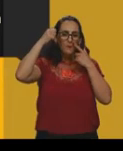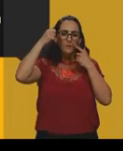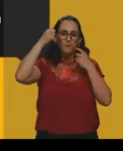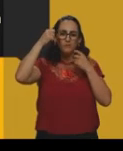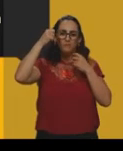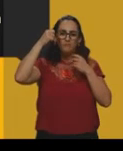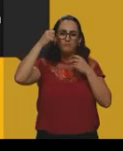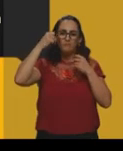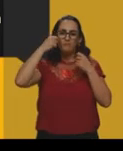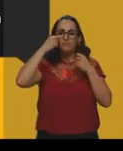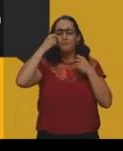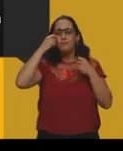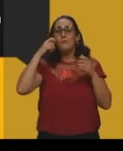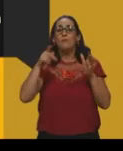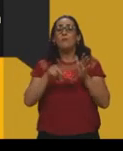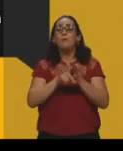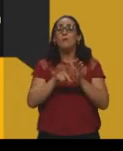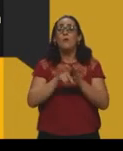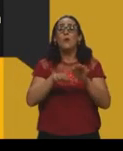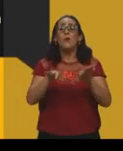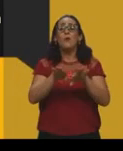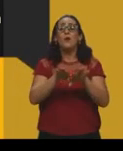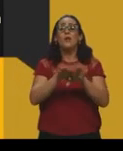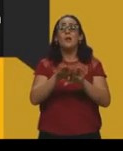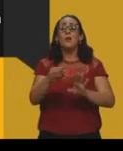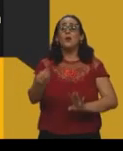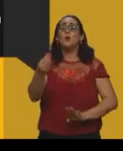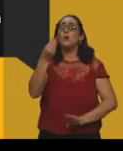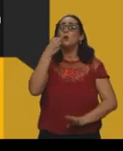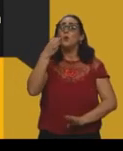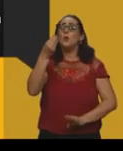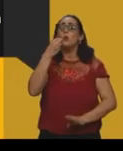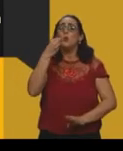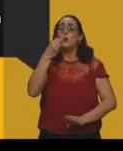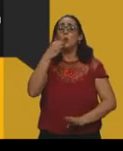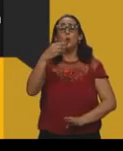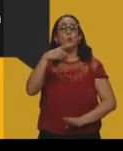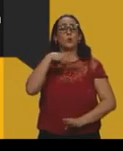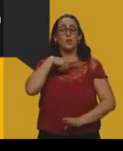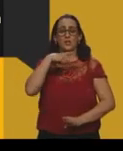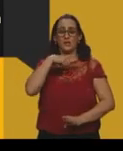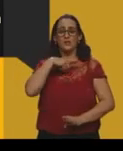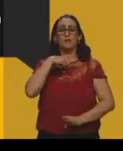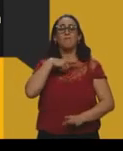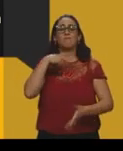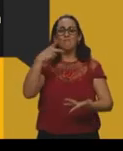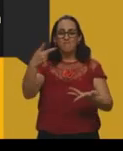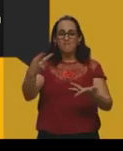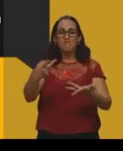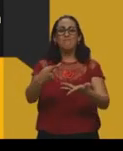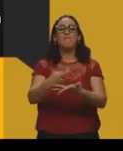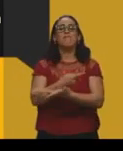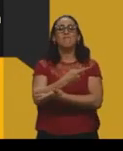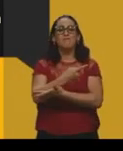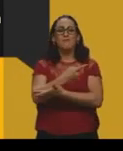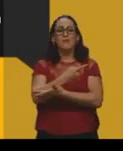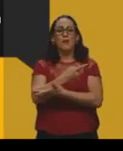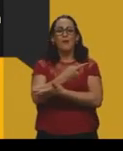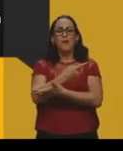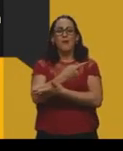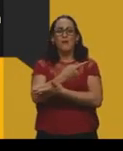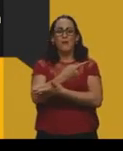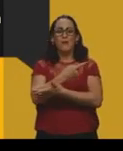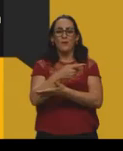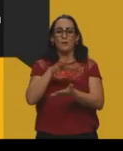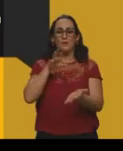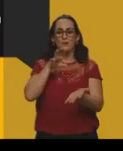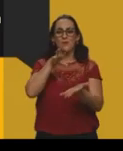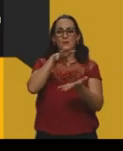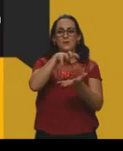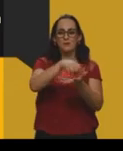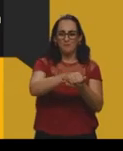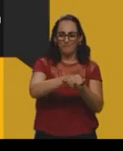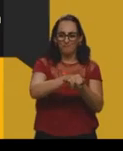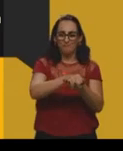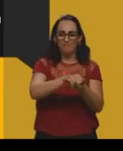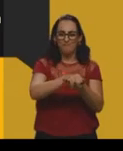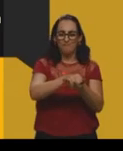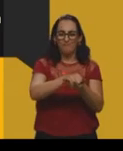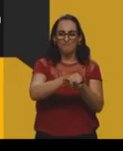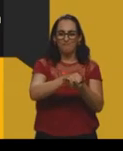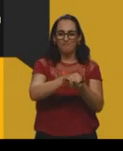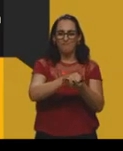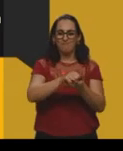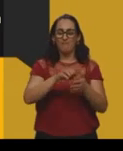a questão dos lucros que essas transações poderiam levar, né, gerar aí pelo colonizador. Então, ele